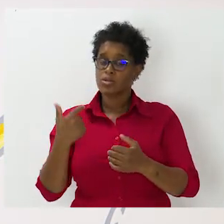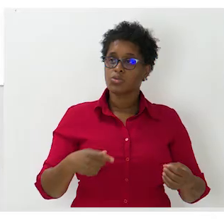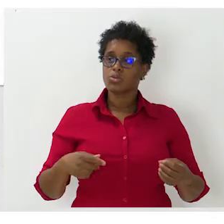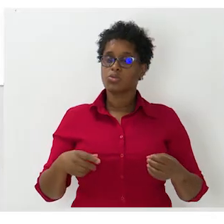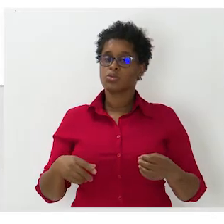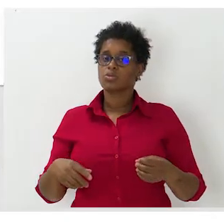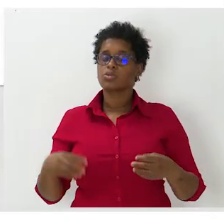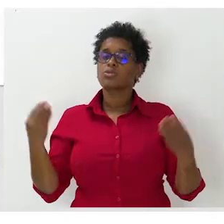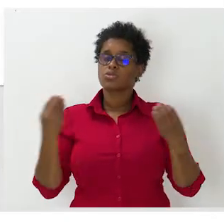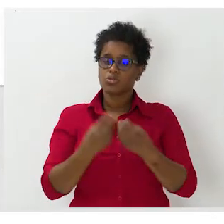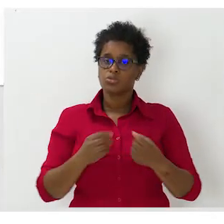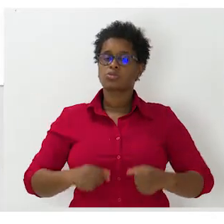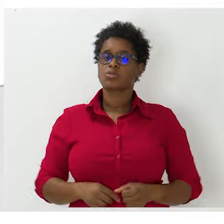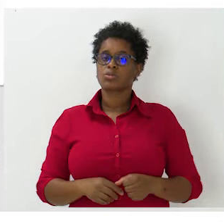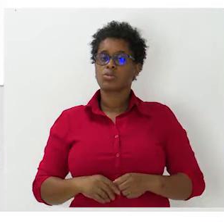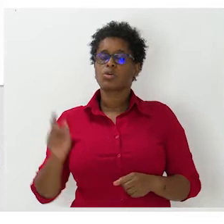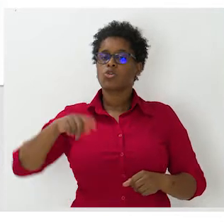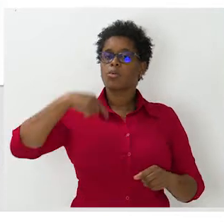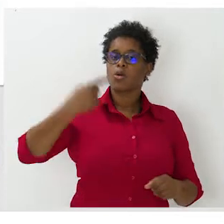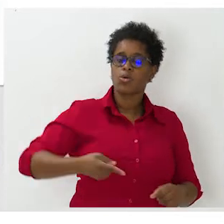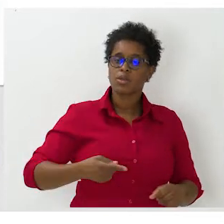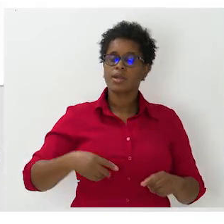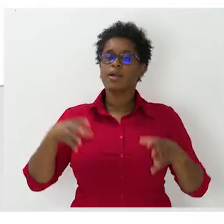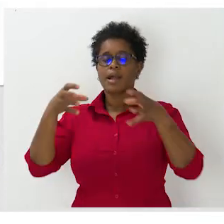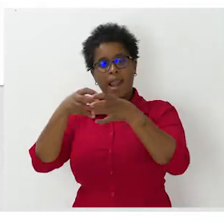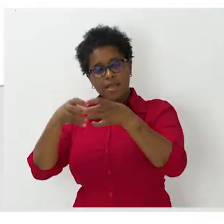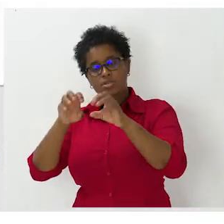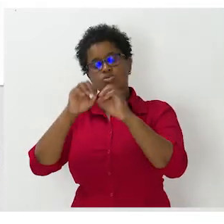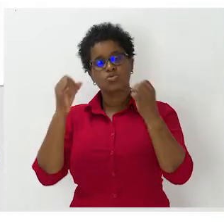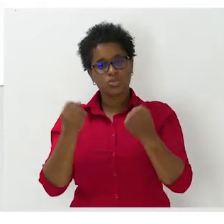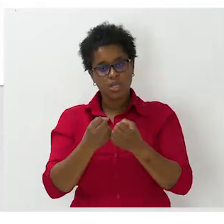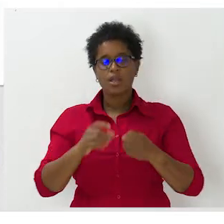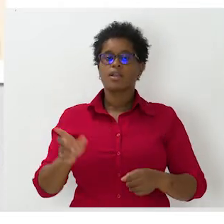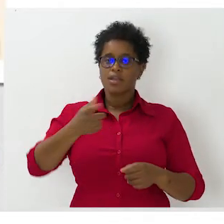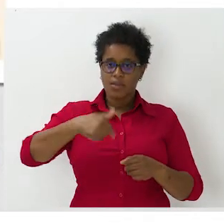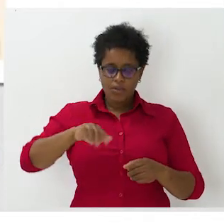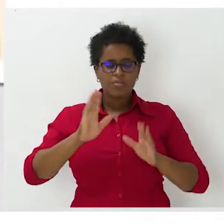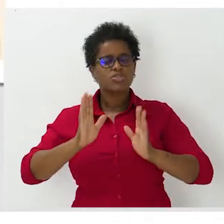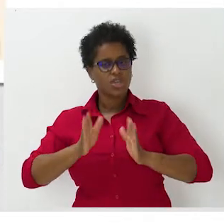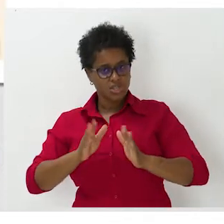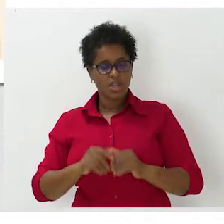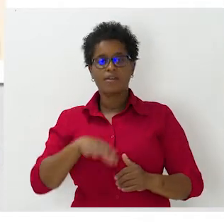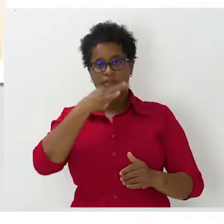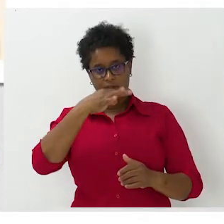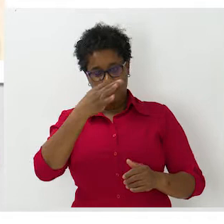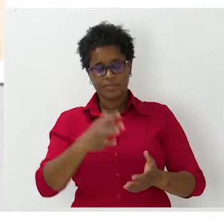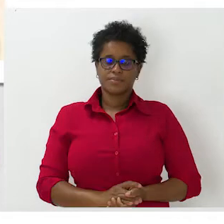metecos, juntamente com uma outra classe social que vamos já